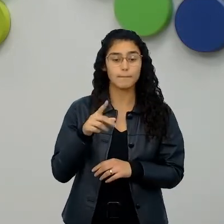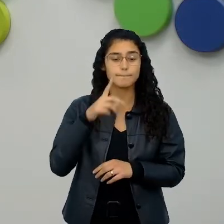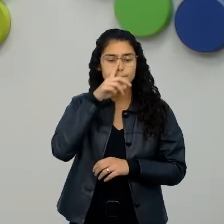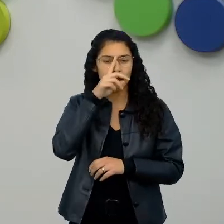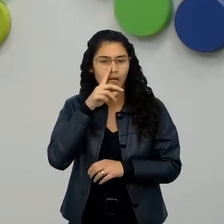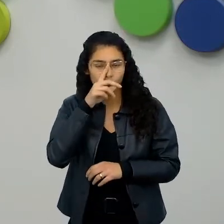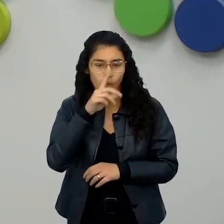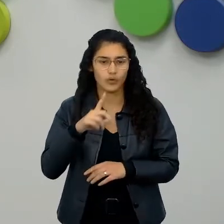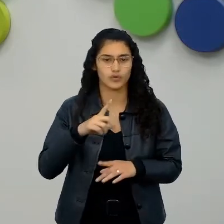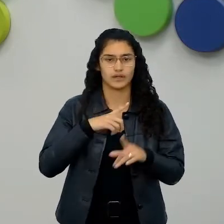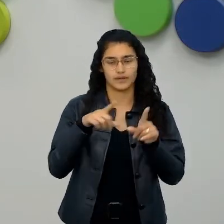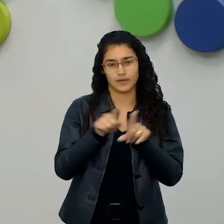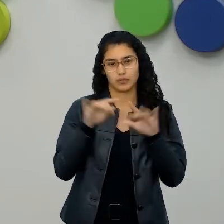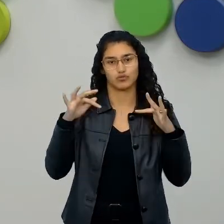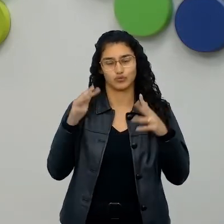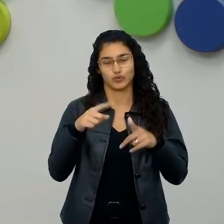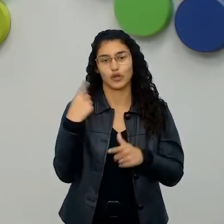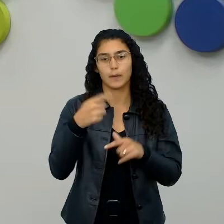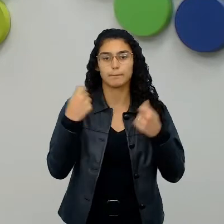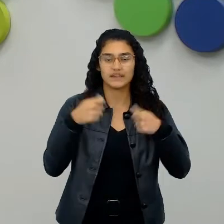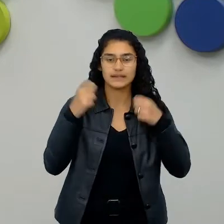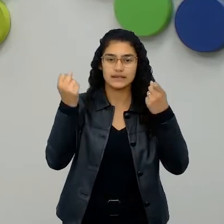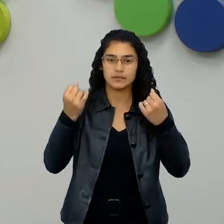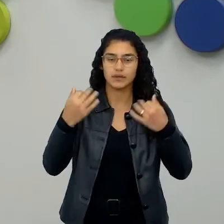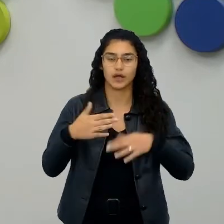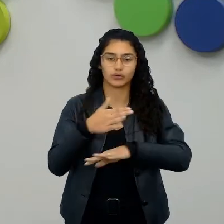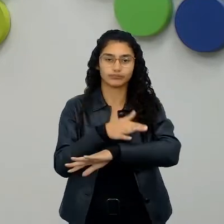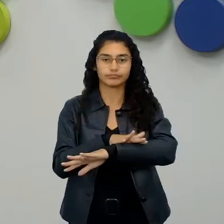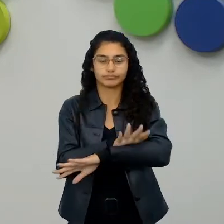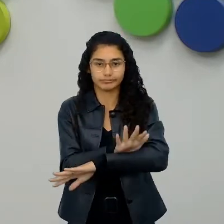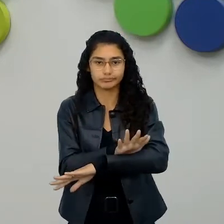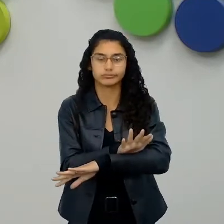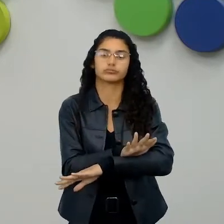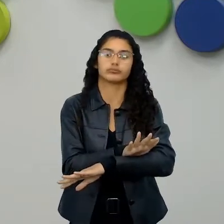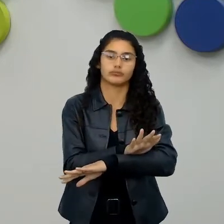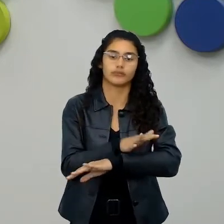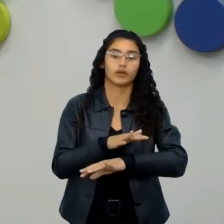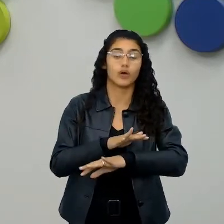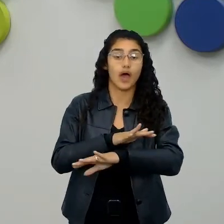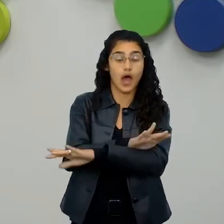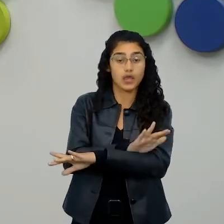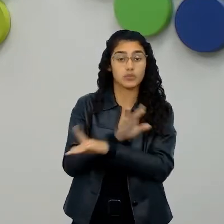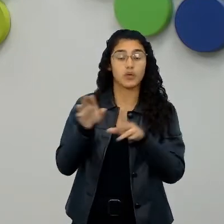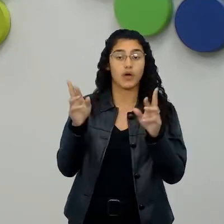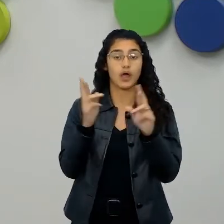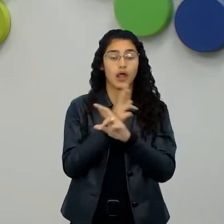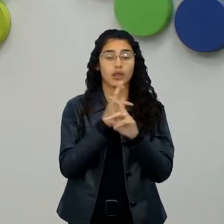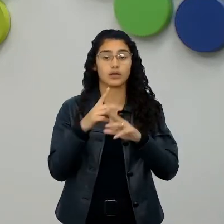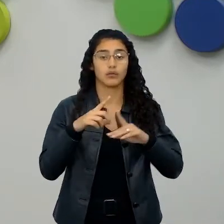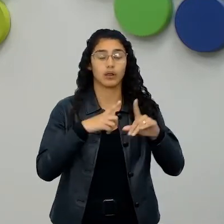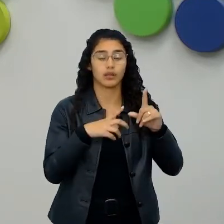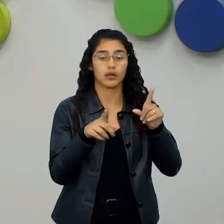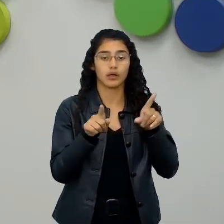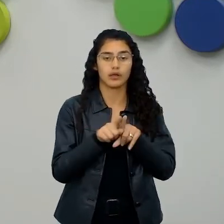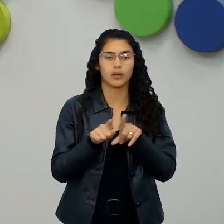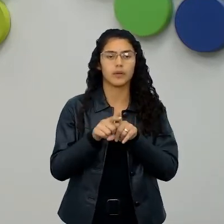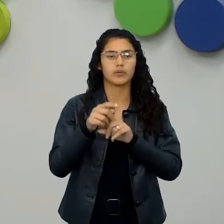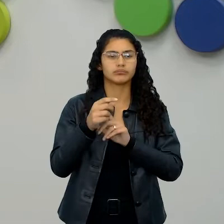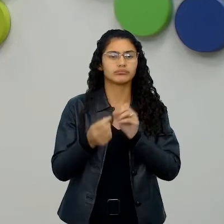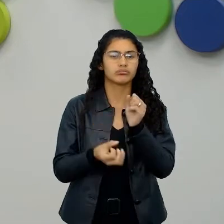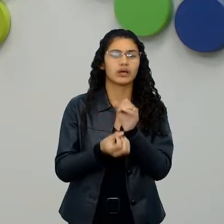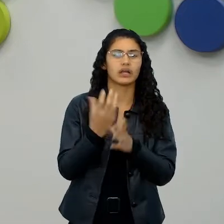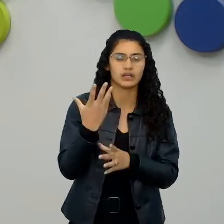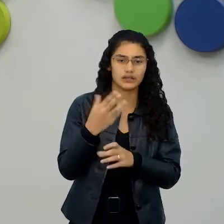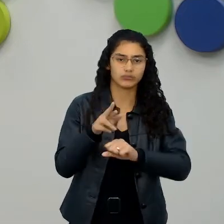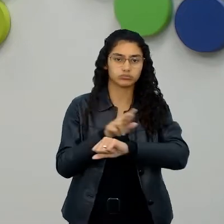Isso que é o mais grave de tudo, e é por isso que a gente precisa falar do racismo e do racismo com relação a essa invenção da